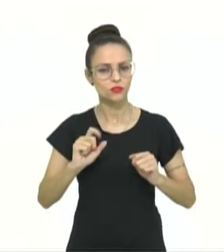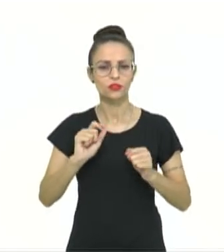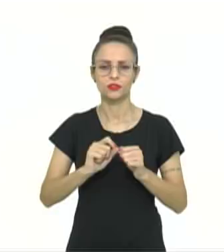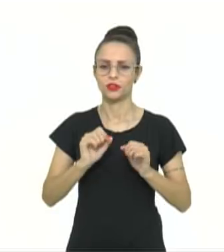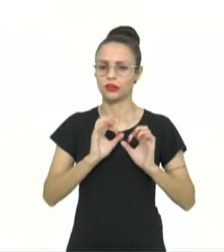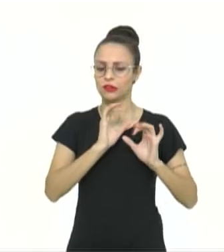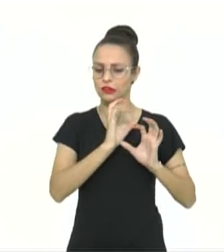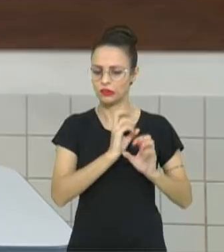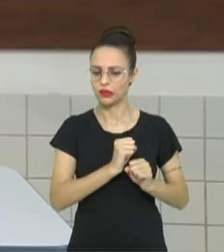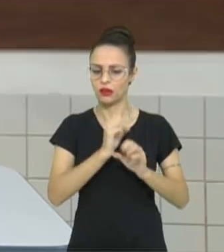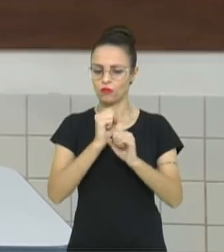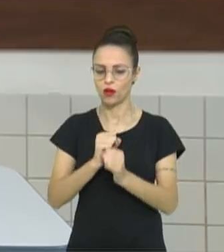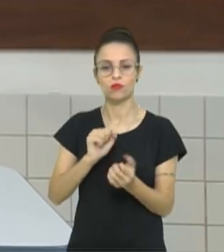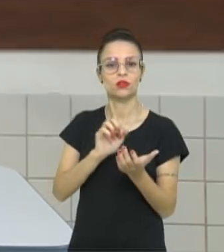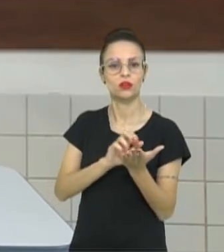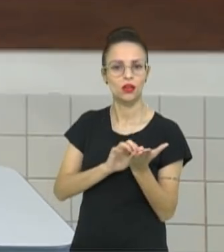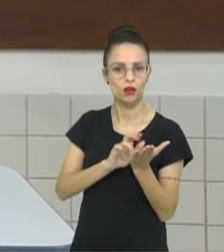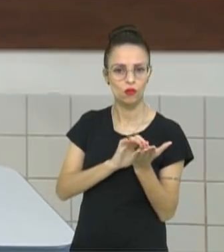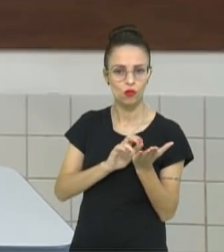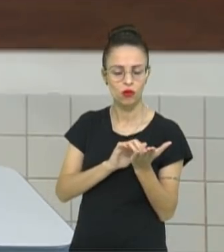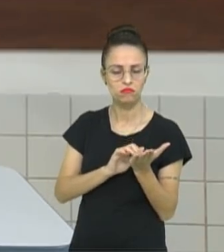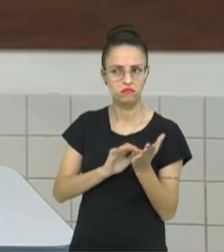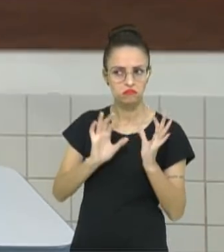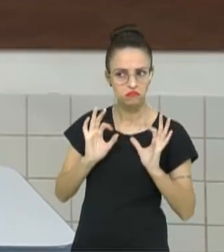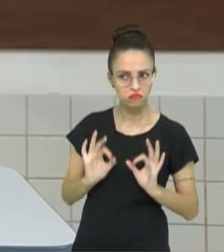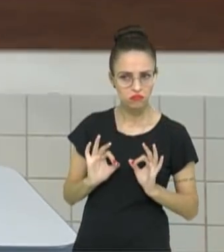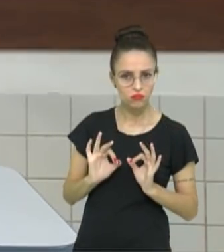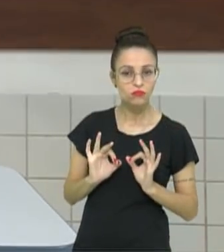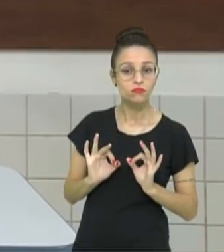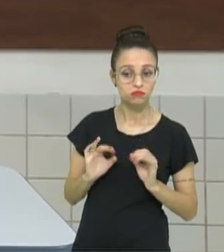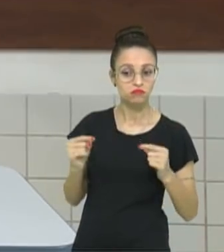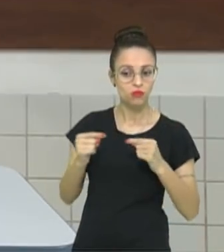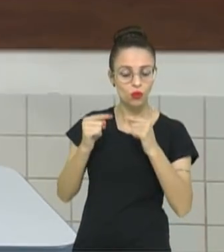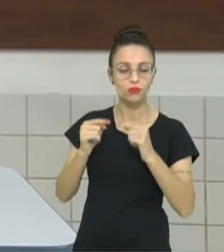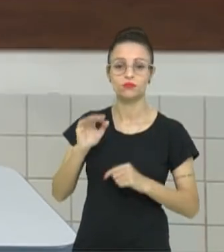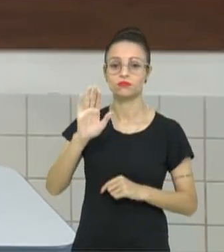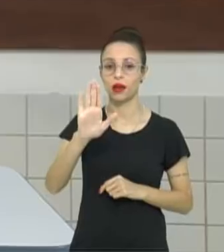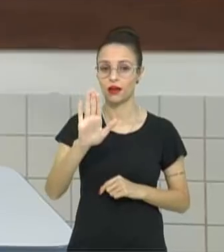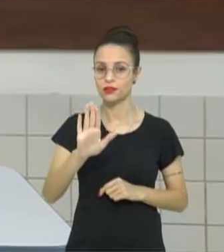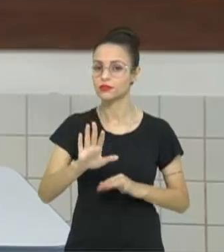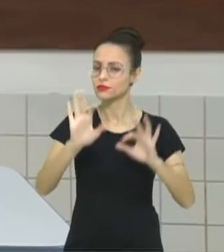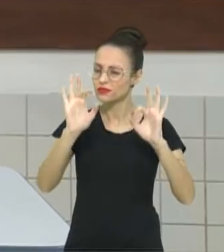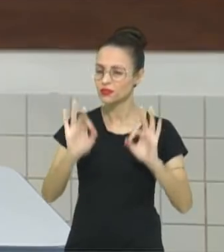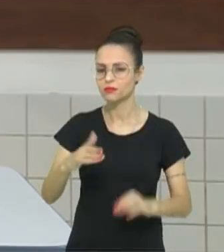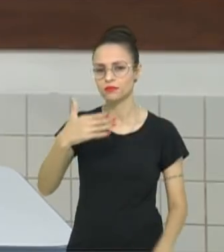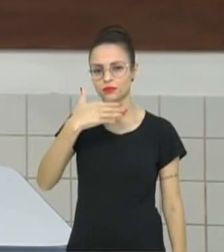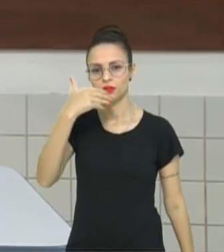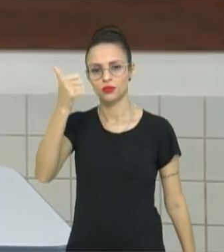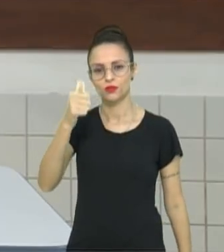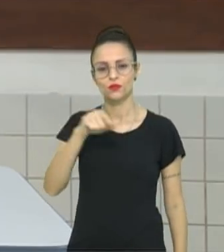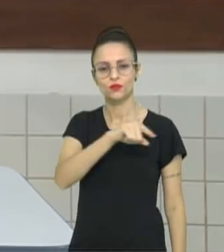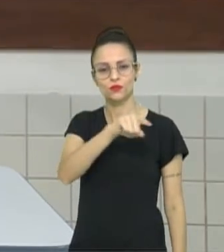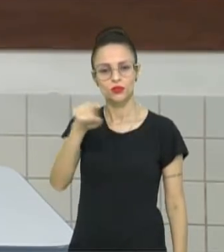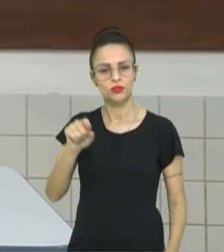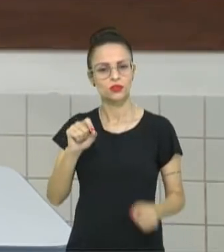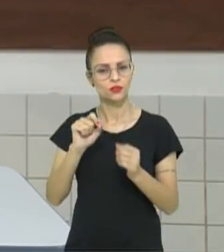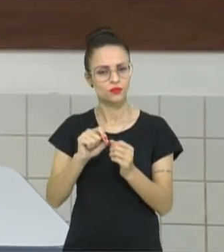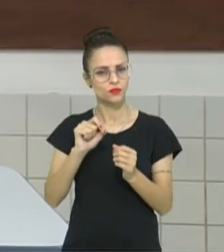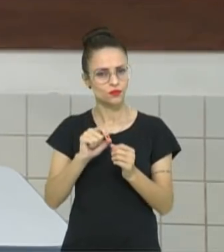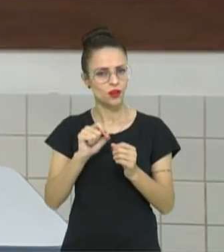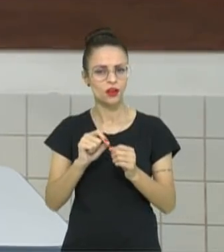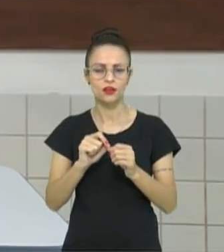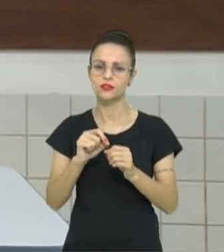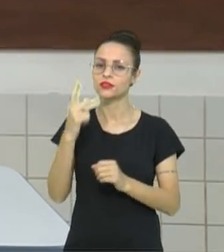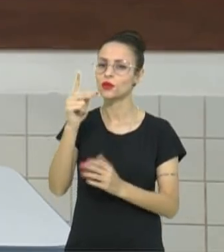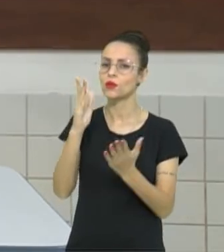os cálculos na calculadora para me certificar que estão corretos, mas o ideal é você fazer o cálculo ali do ladinho